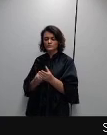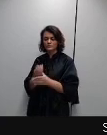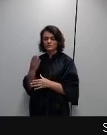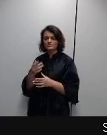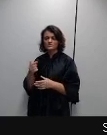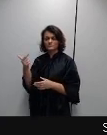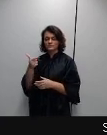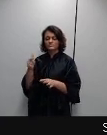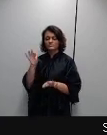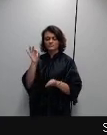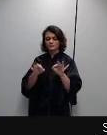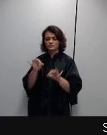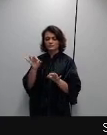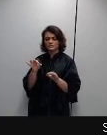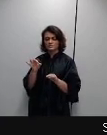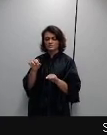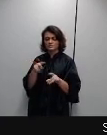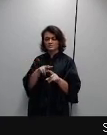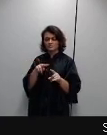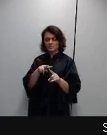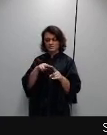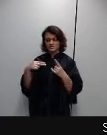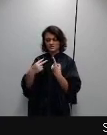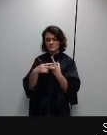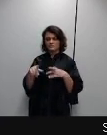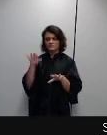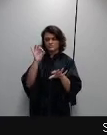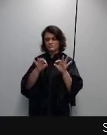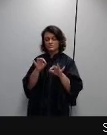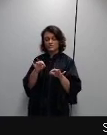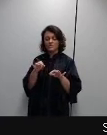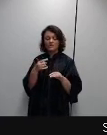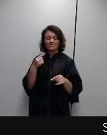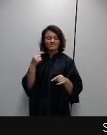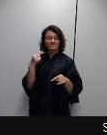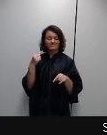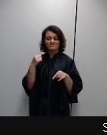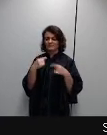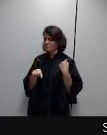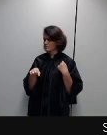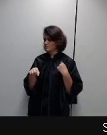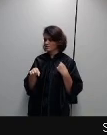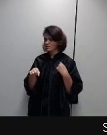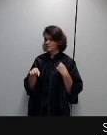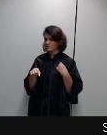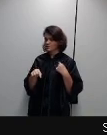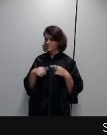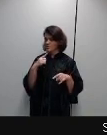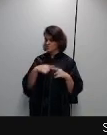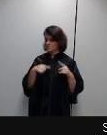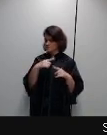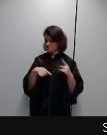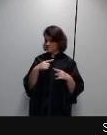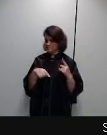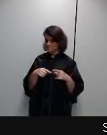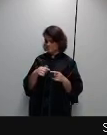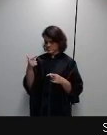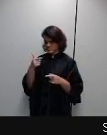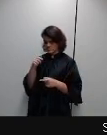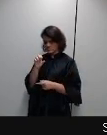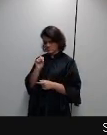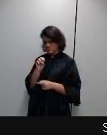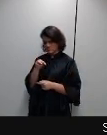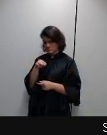justiça da percepção Inicial não cai sobre a proibição daquele sumular e